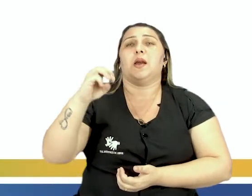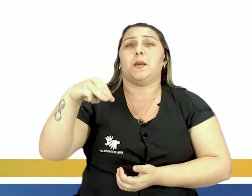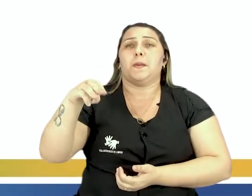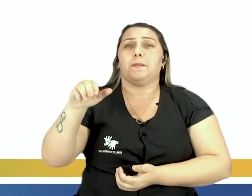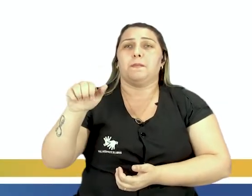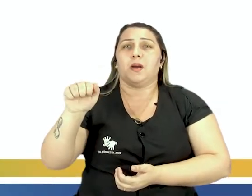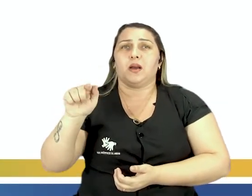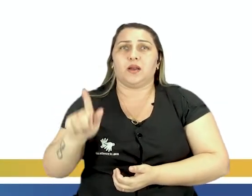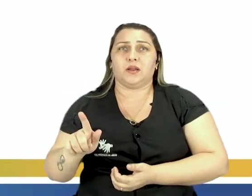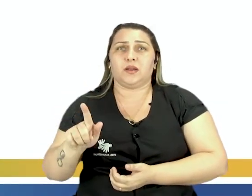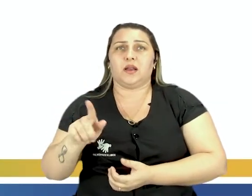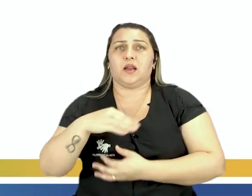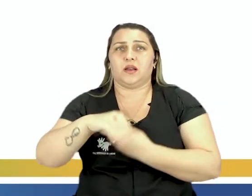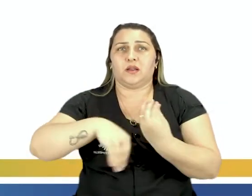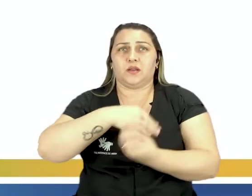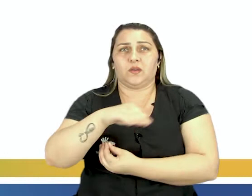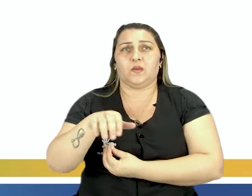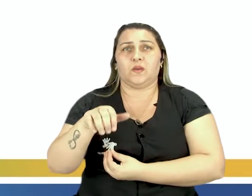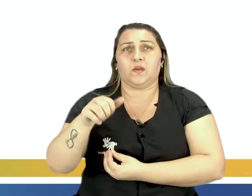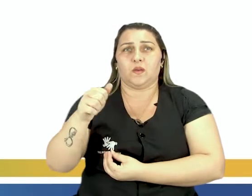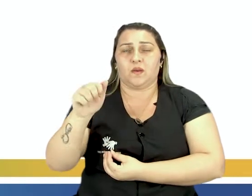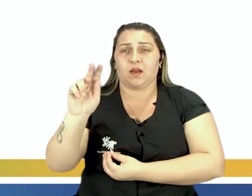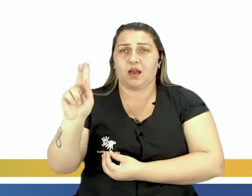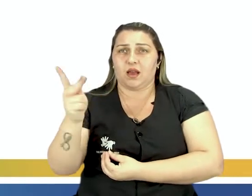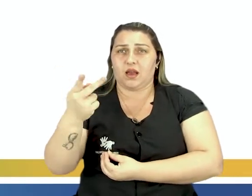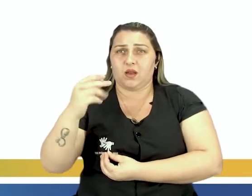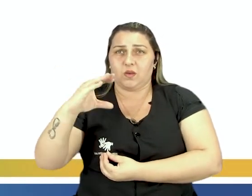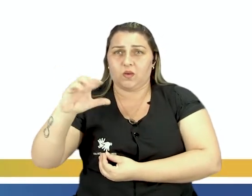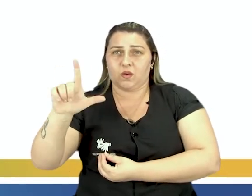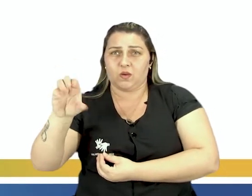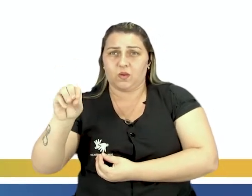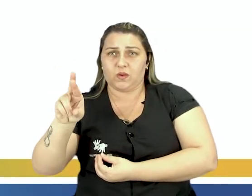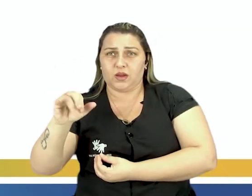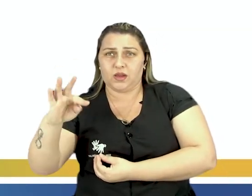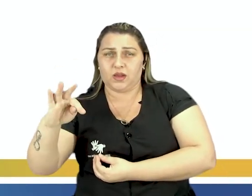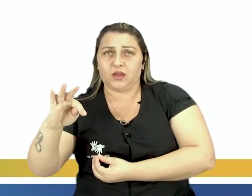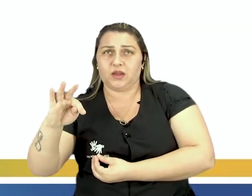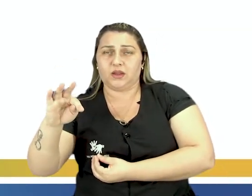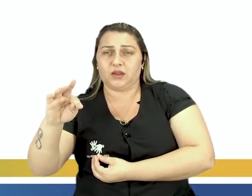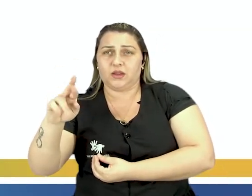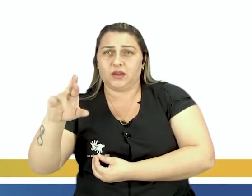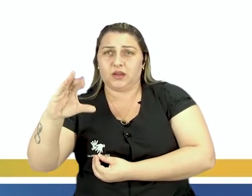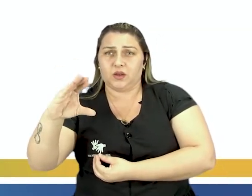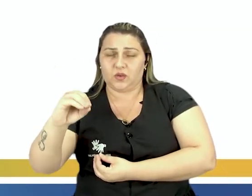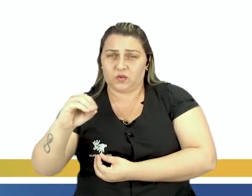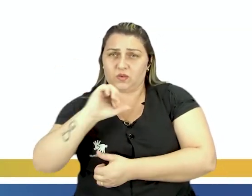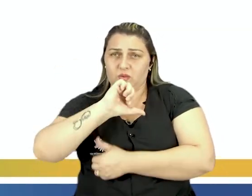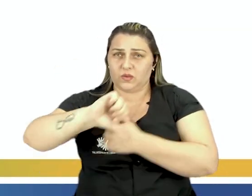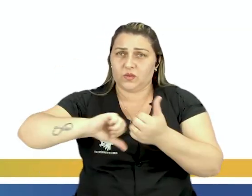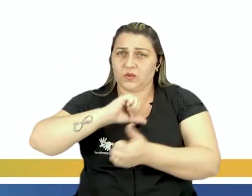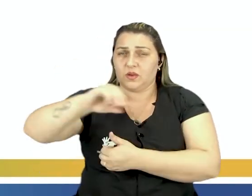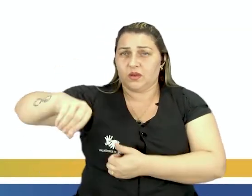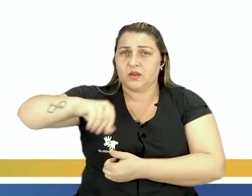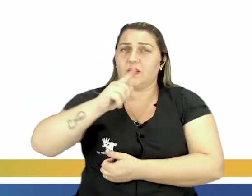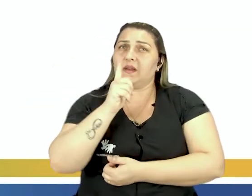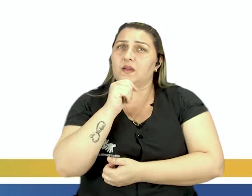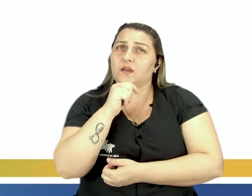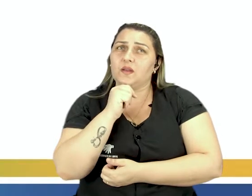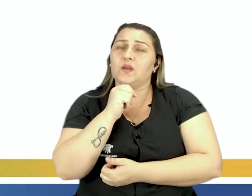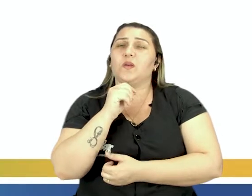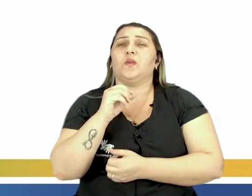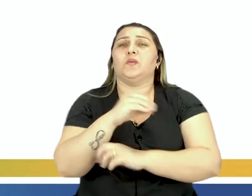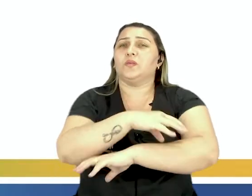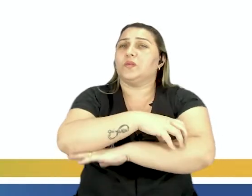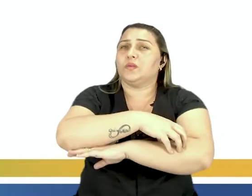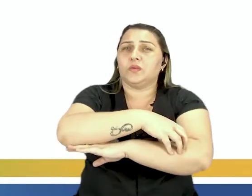com ácido clorídrico, formando cloreto de magnésio e água. Os óxidos